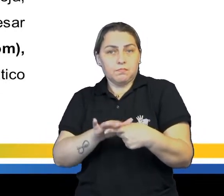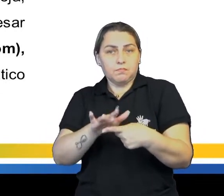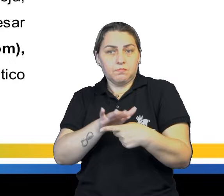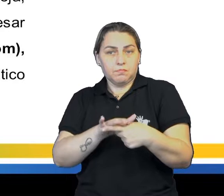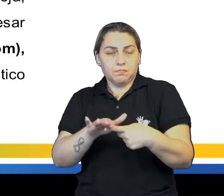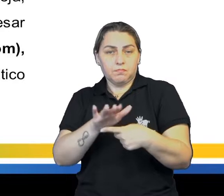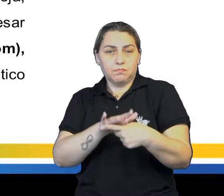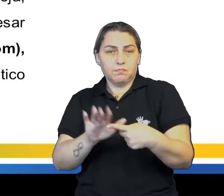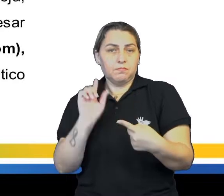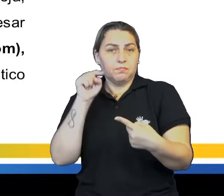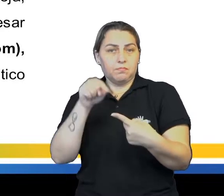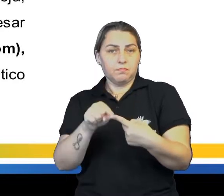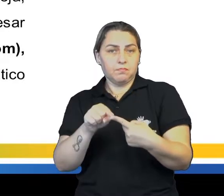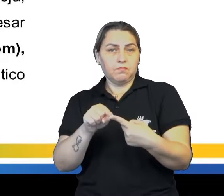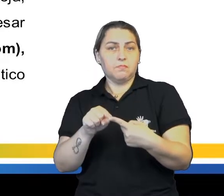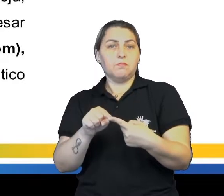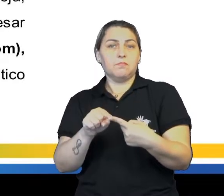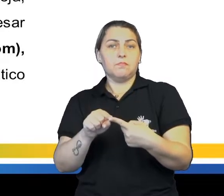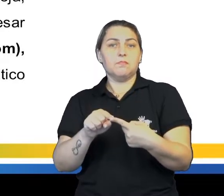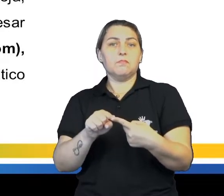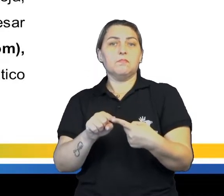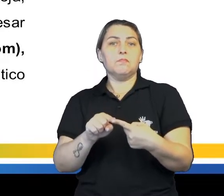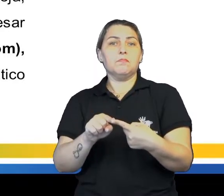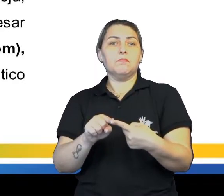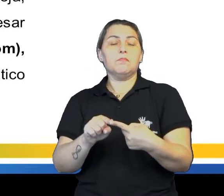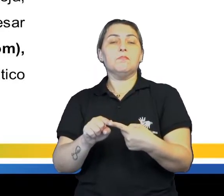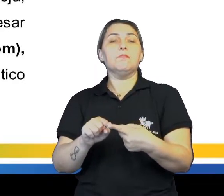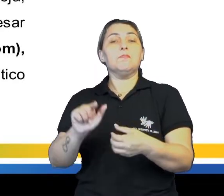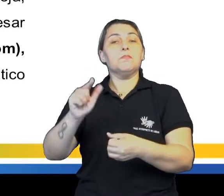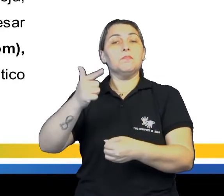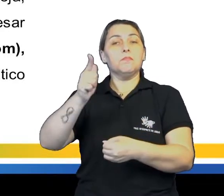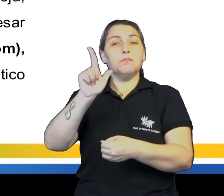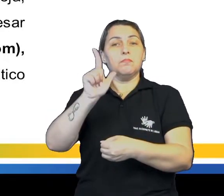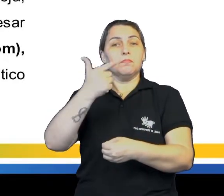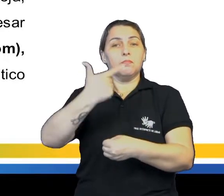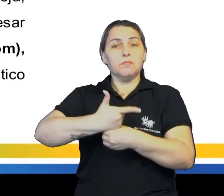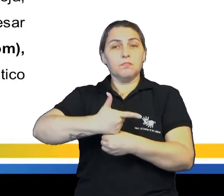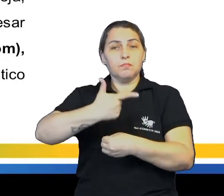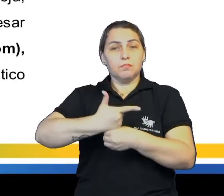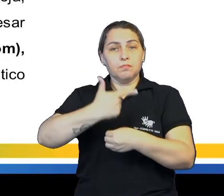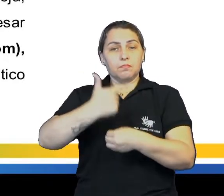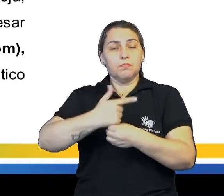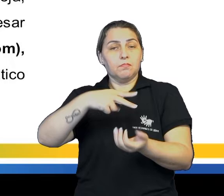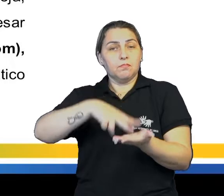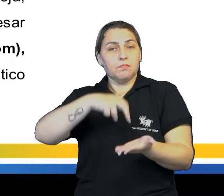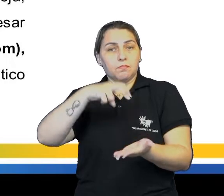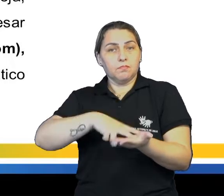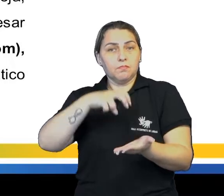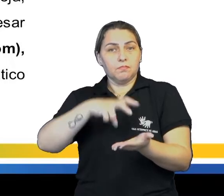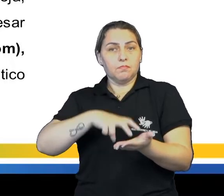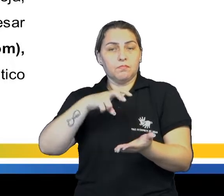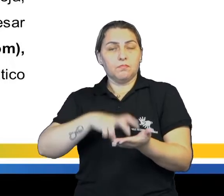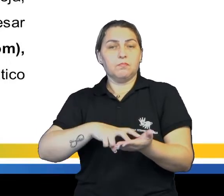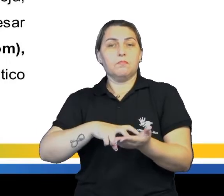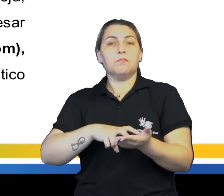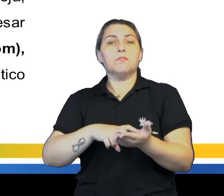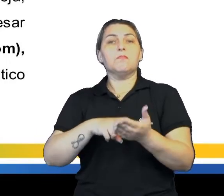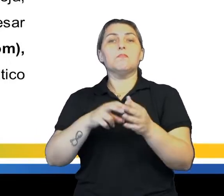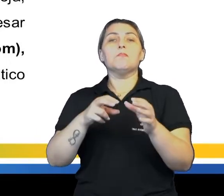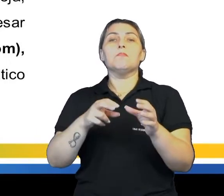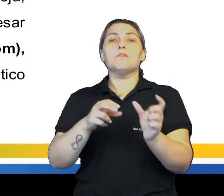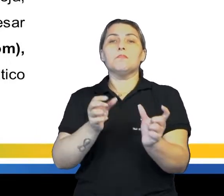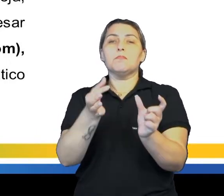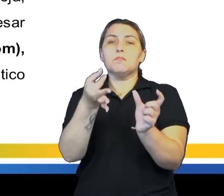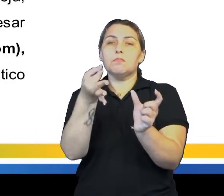relação à função dos sons, lexical, em relação ao vocabular, ou sintático, que é a relação entre os